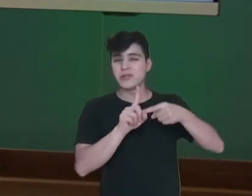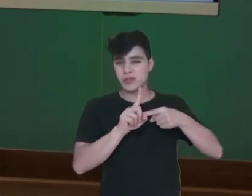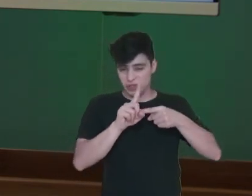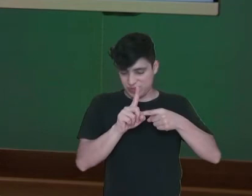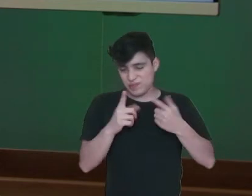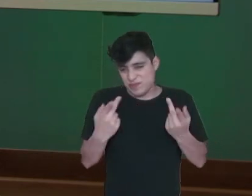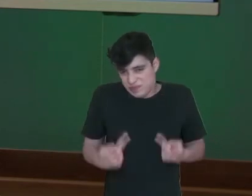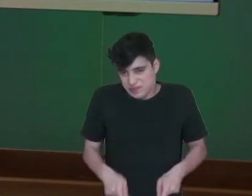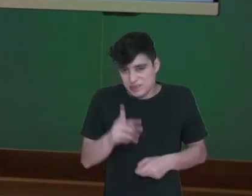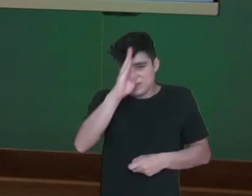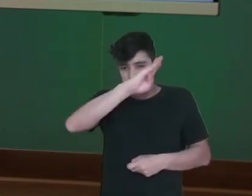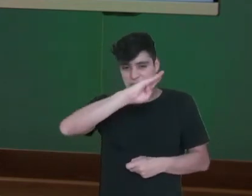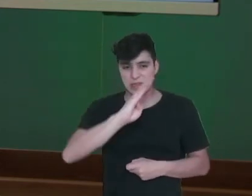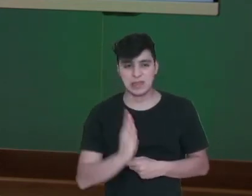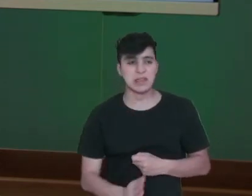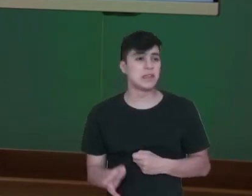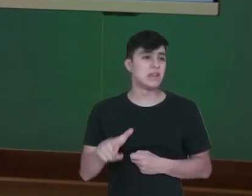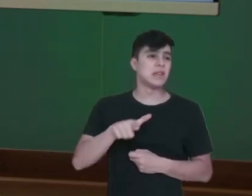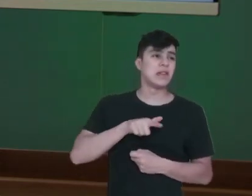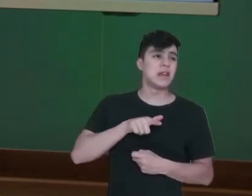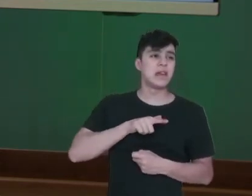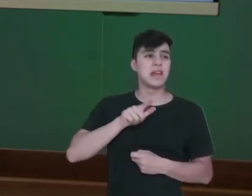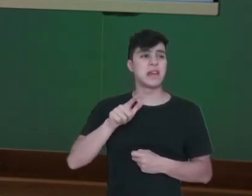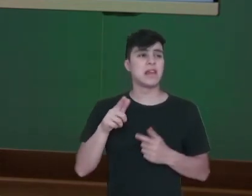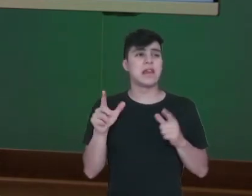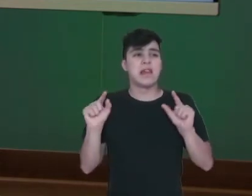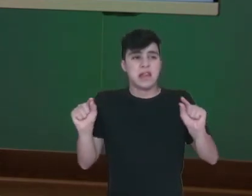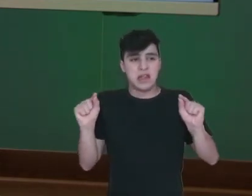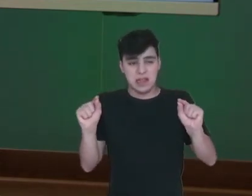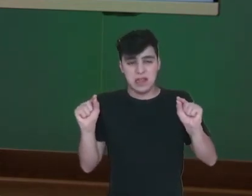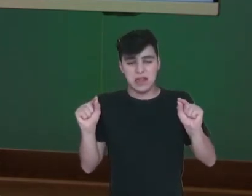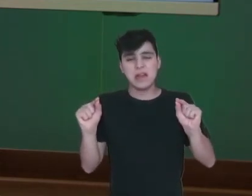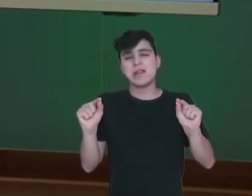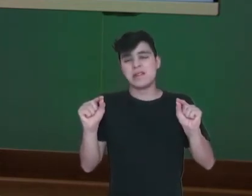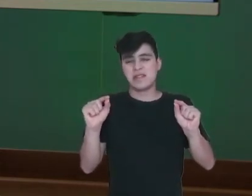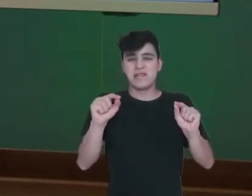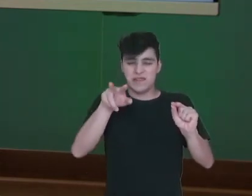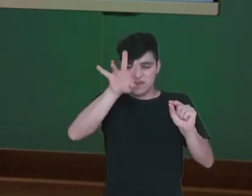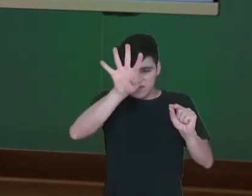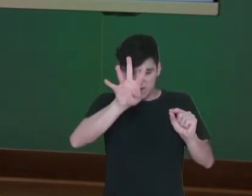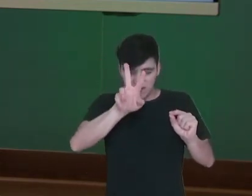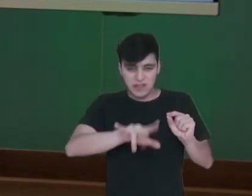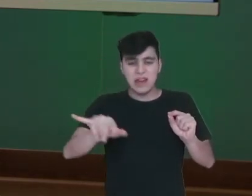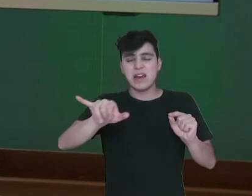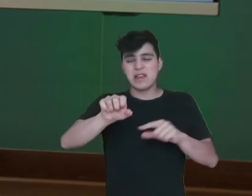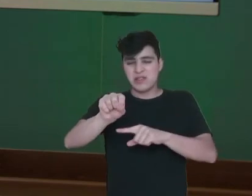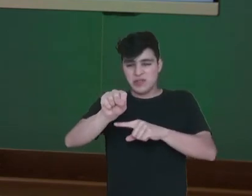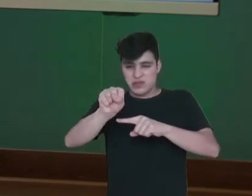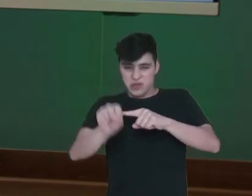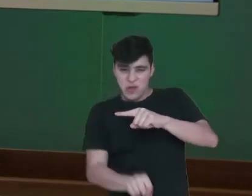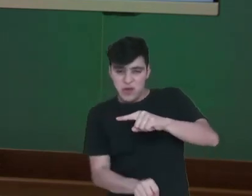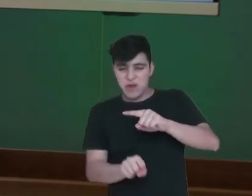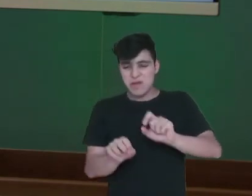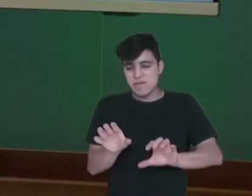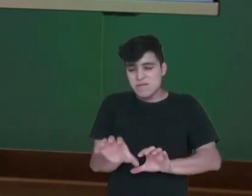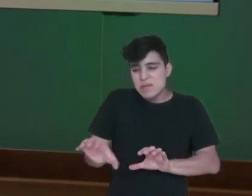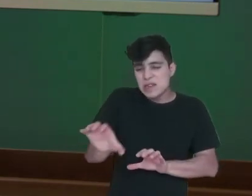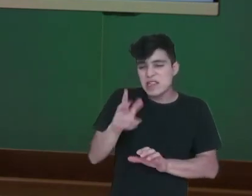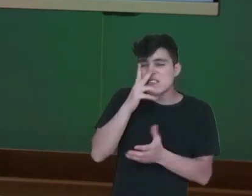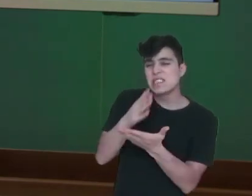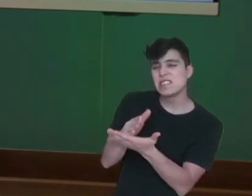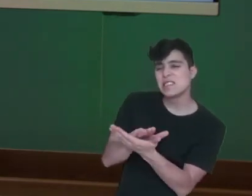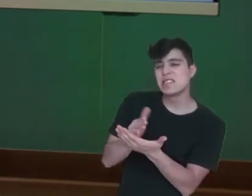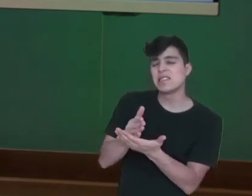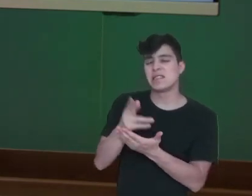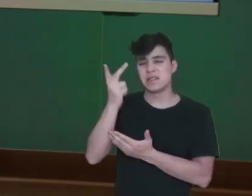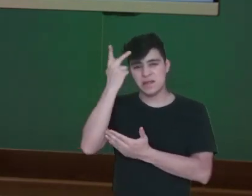do Brasil, né? O que nós vamos ter? Incluindo todos os estados da região sul, parte ali de São Paulo e do